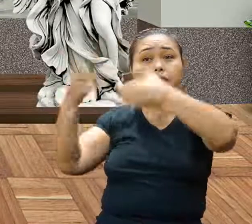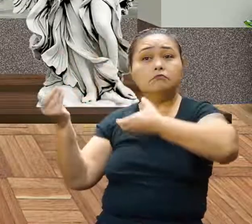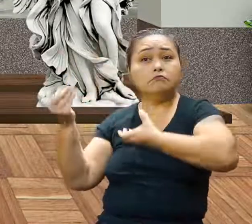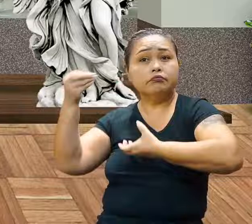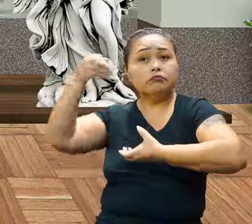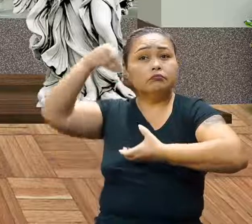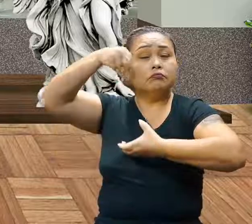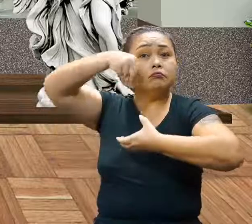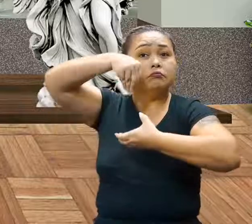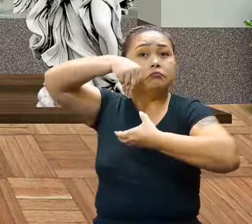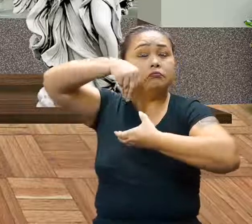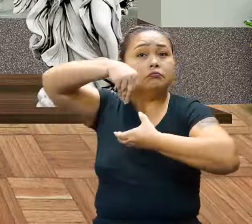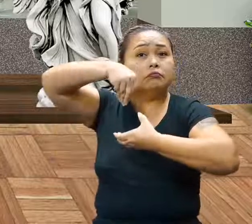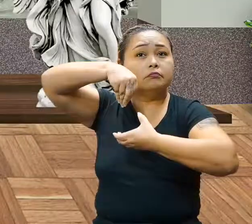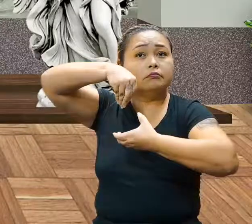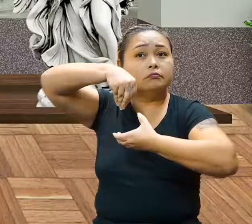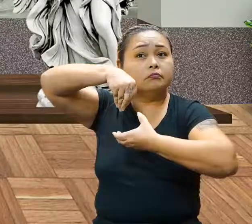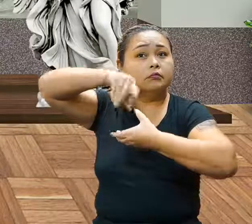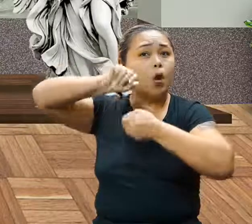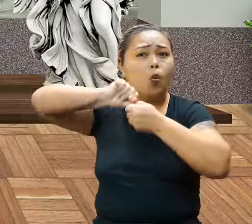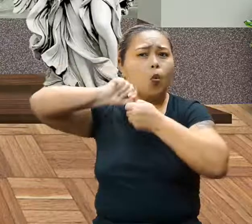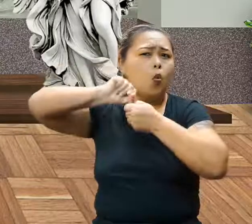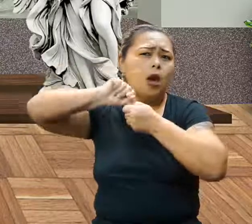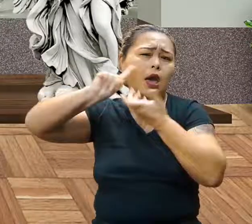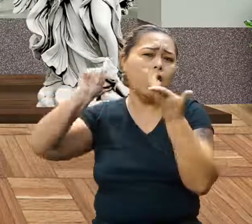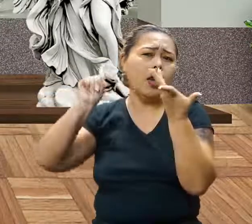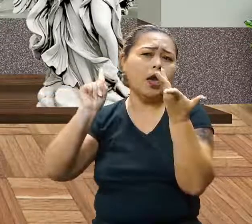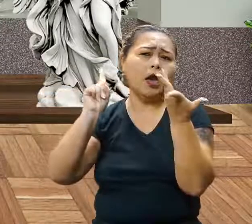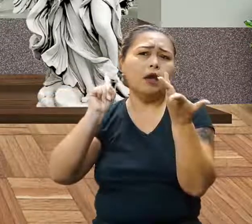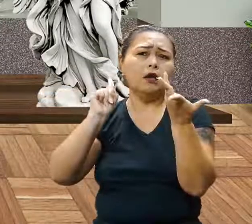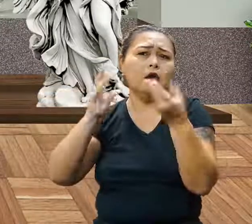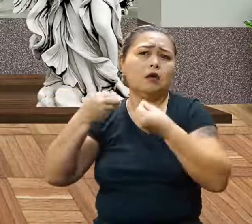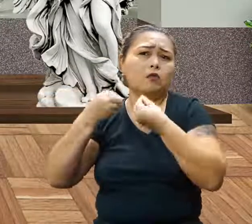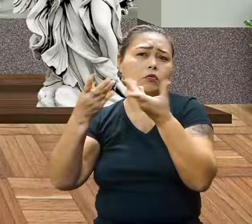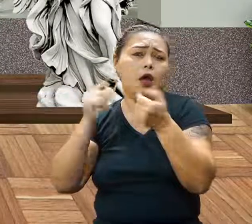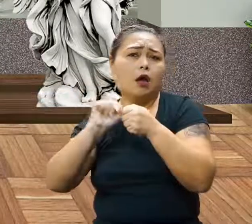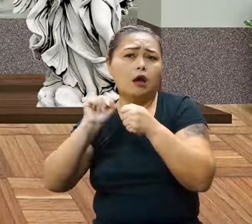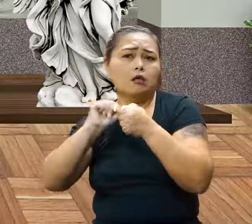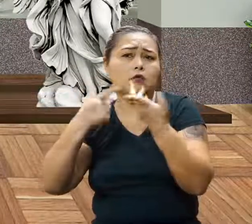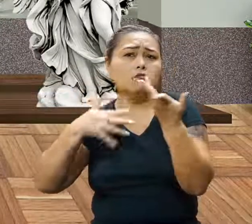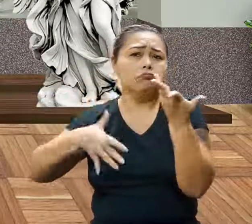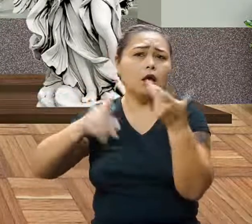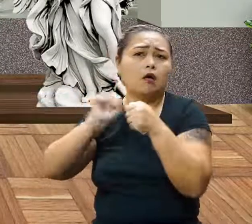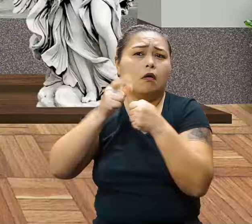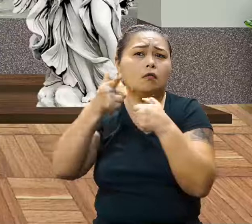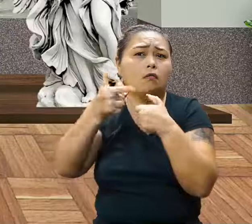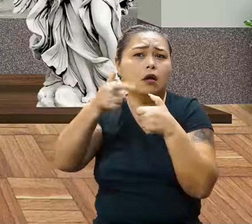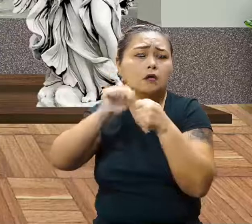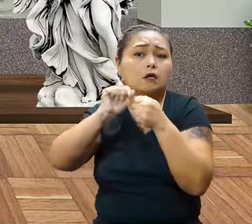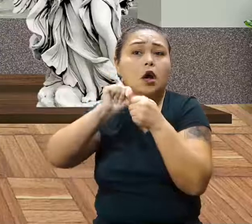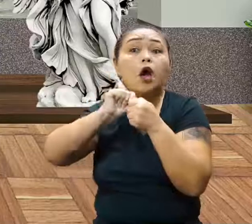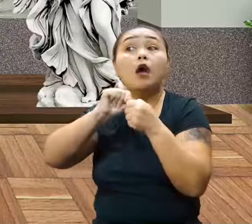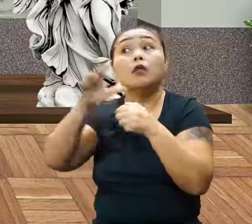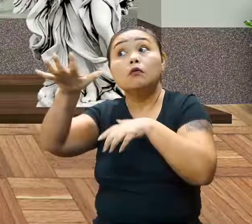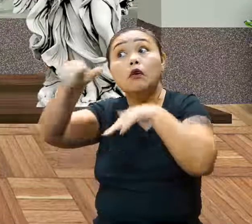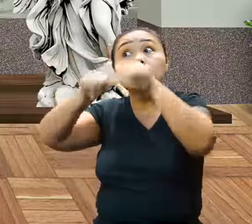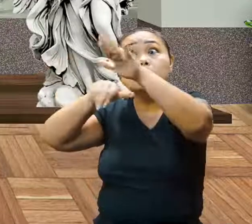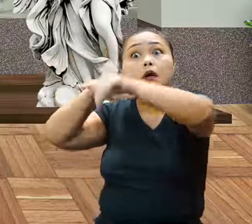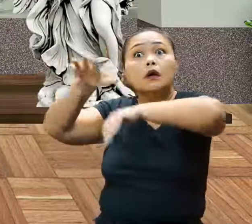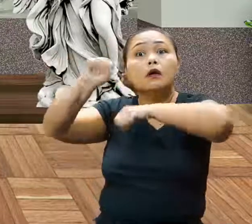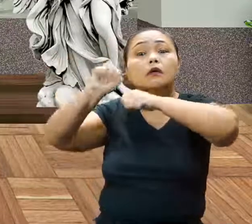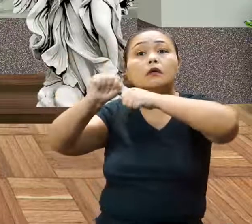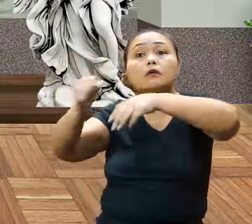não vamos dizer mercenários, né? Mas pessoas que eram convocadas e que faziam frente ao